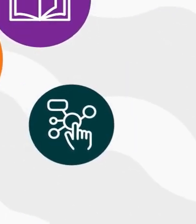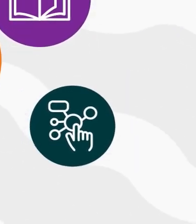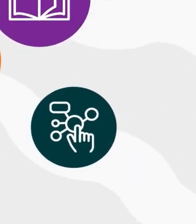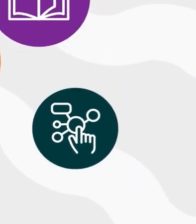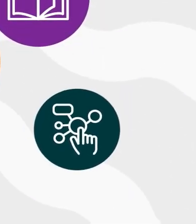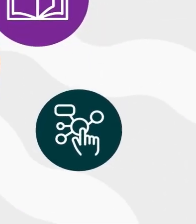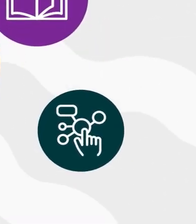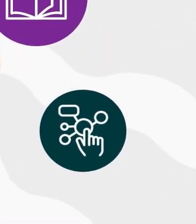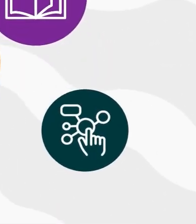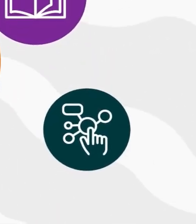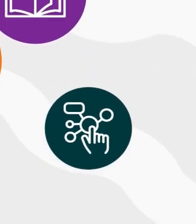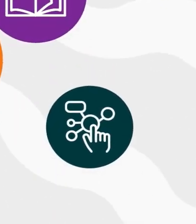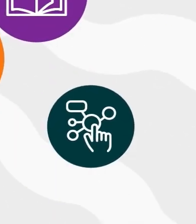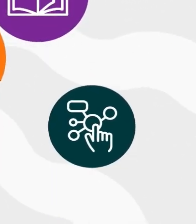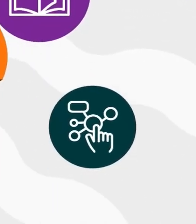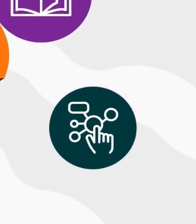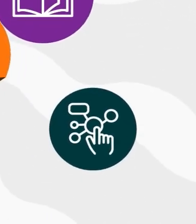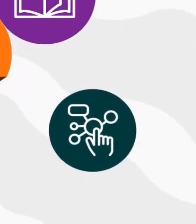Música